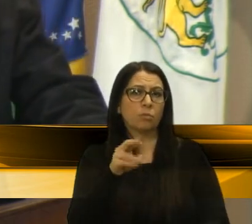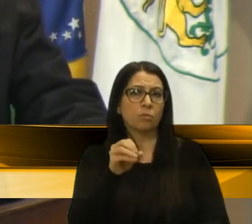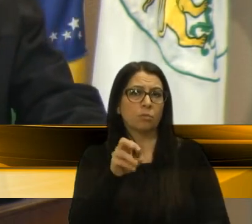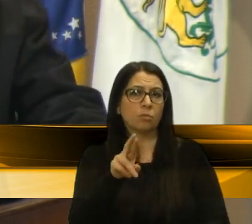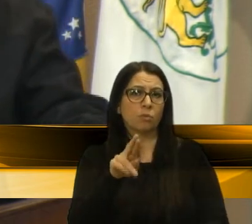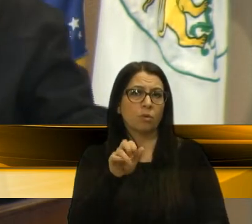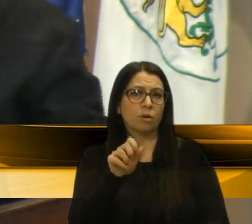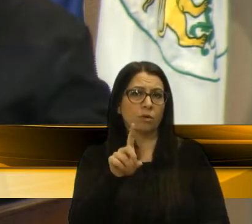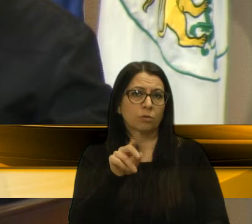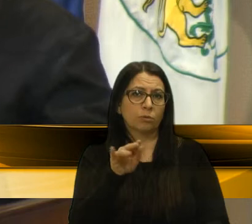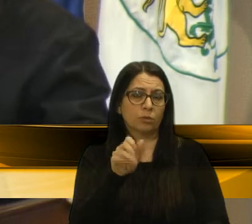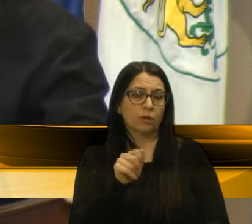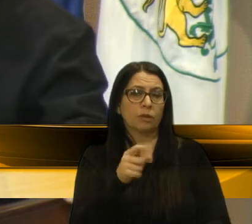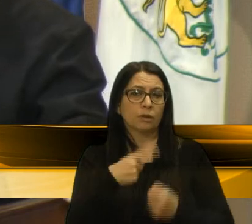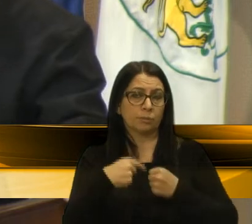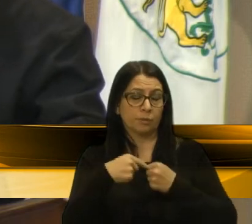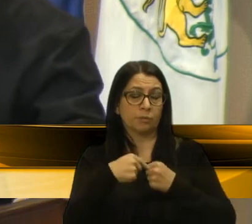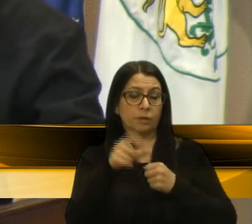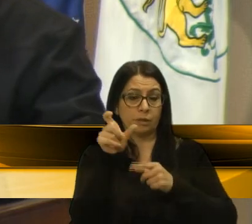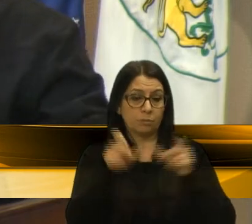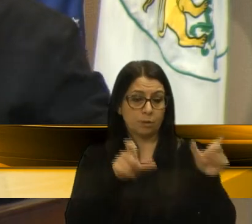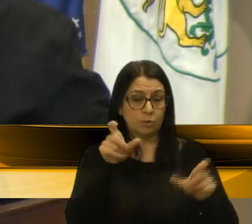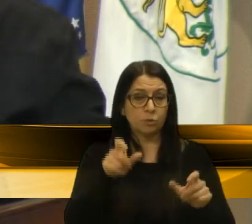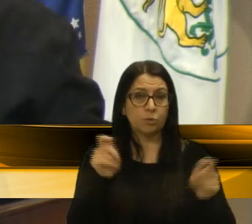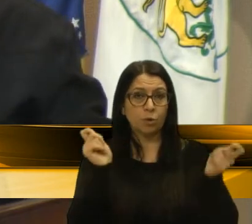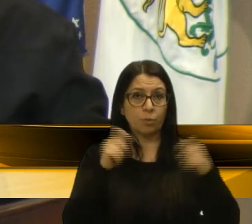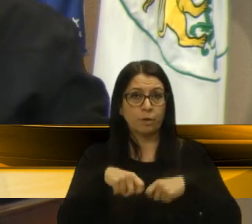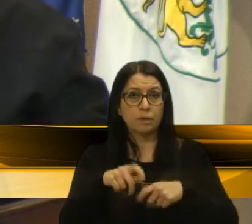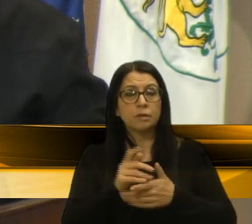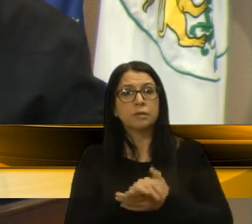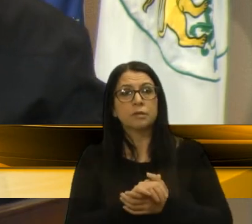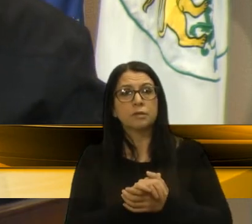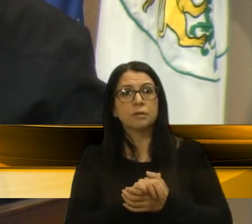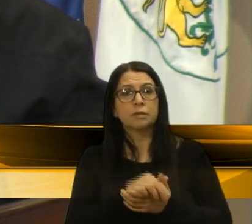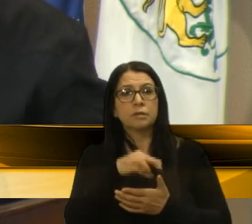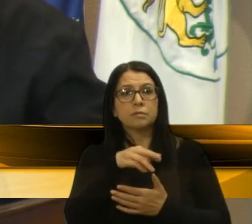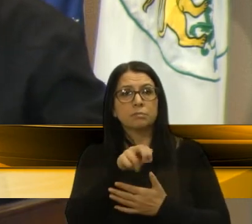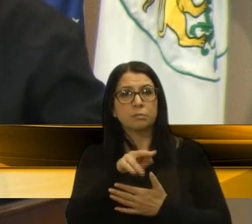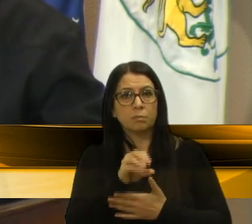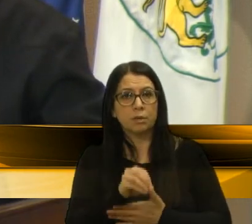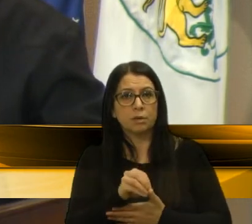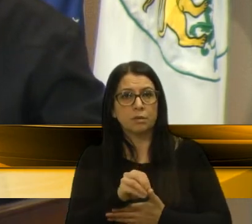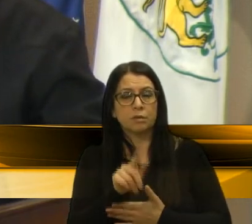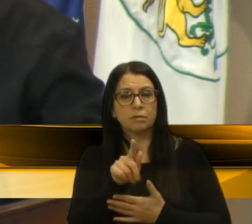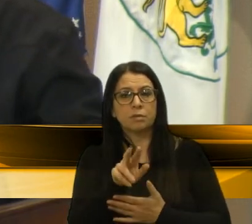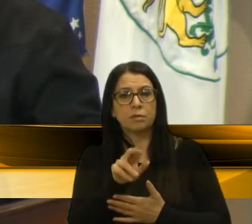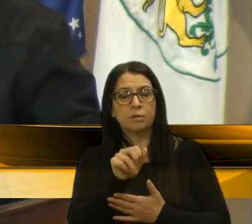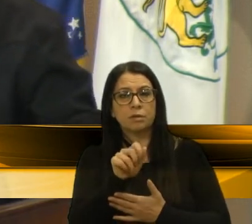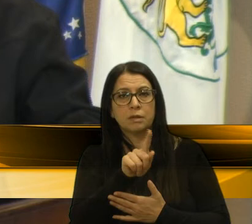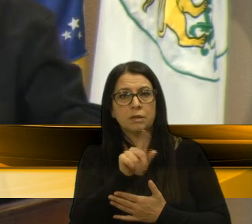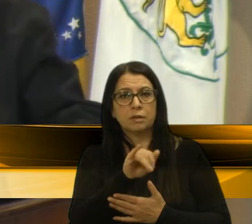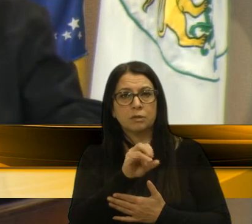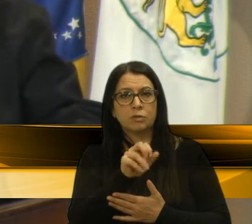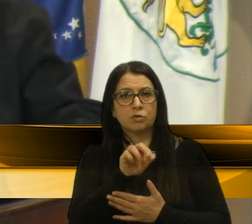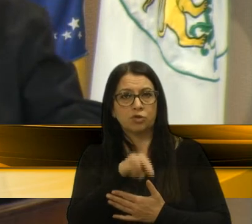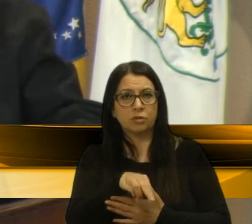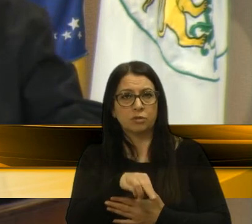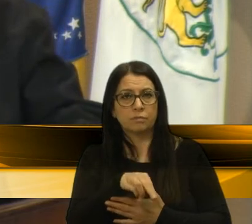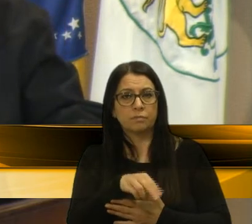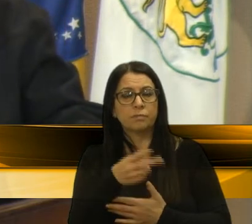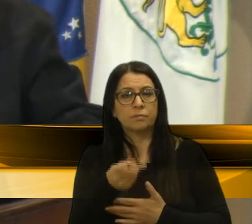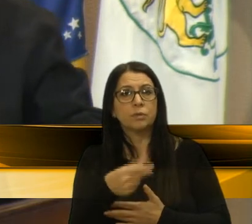município pessoas da competência de um Mário Graciotin, de um Lauri Romário da